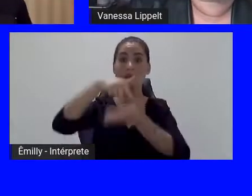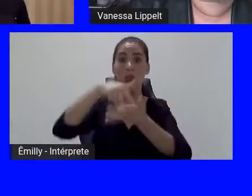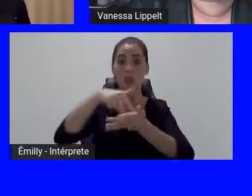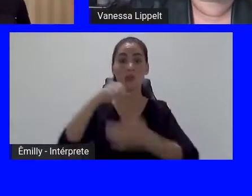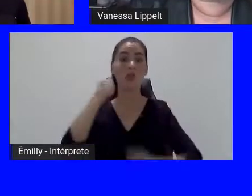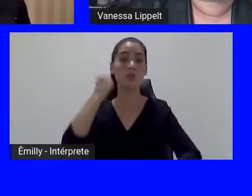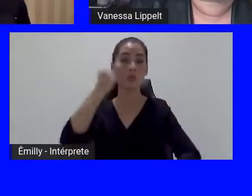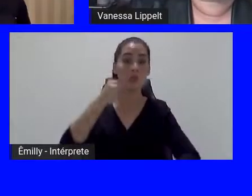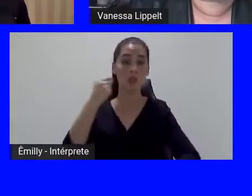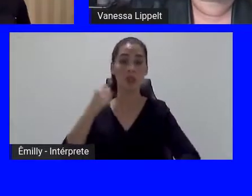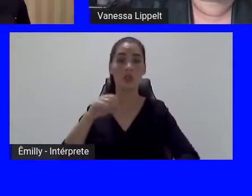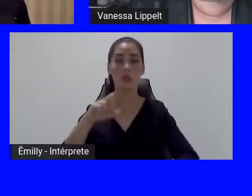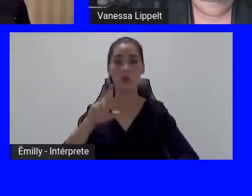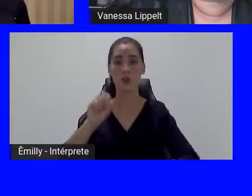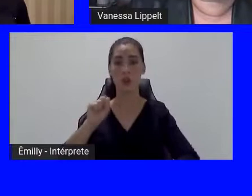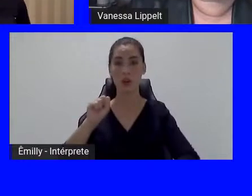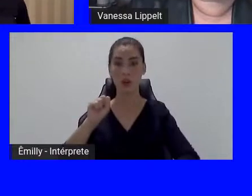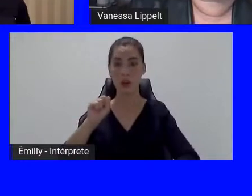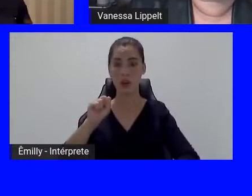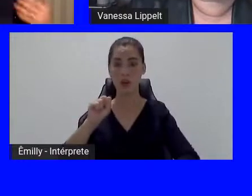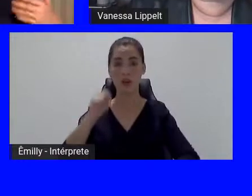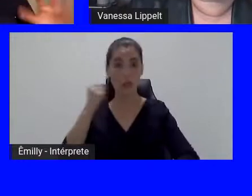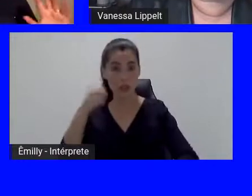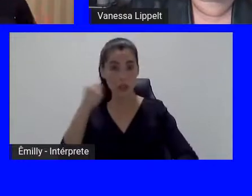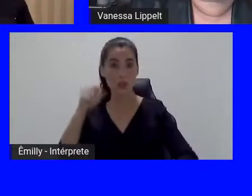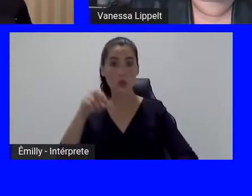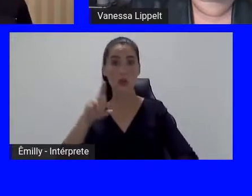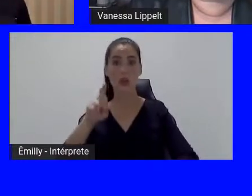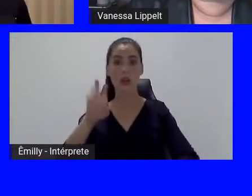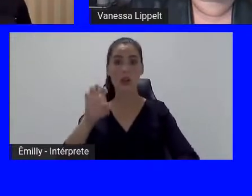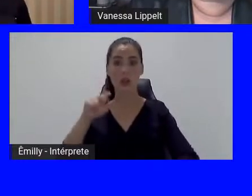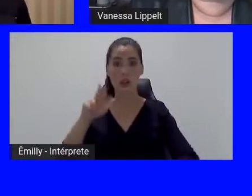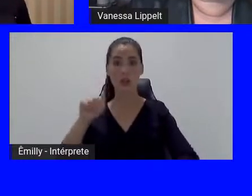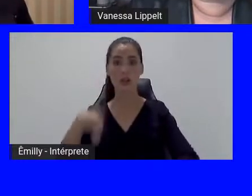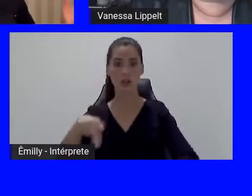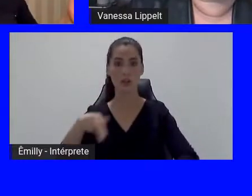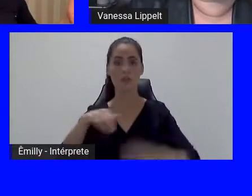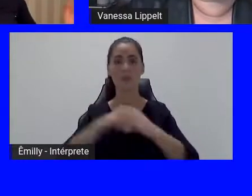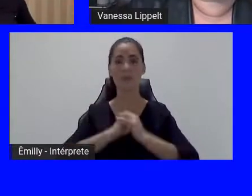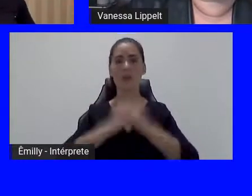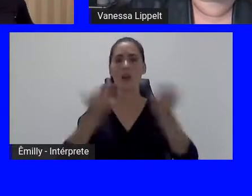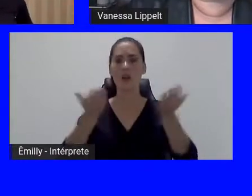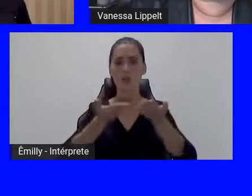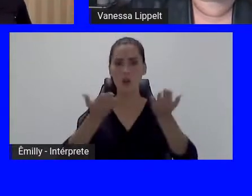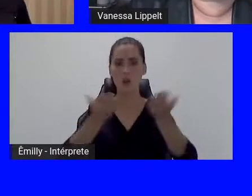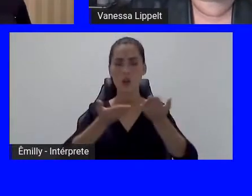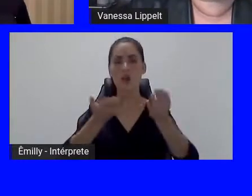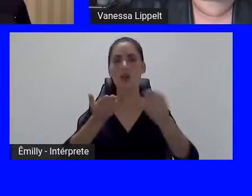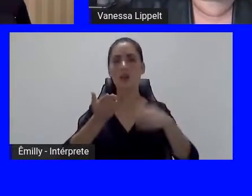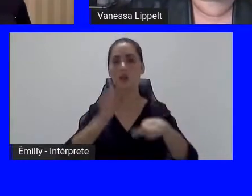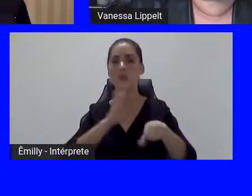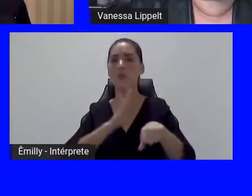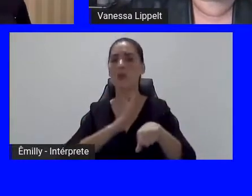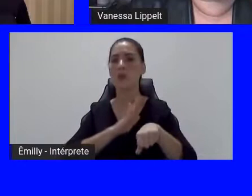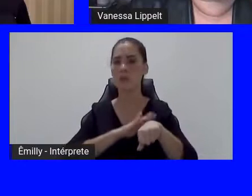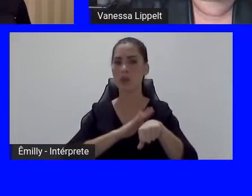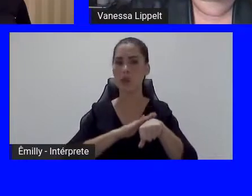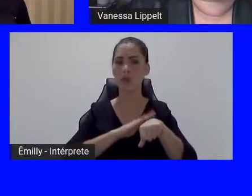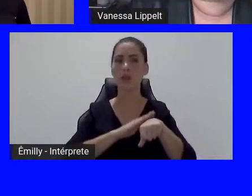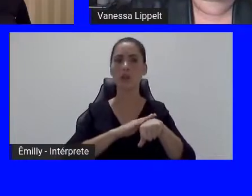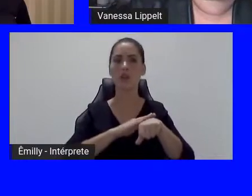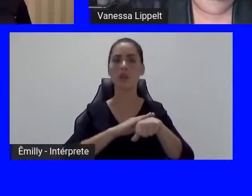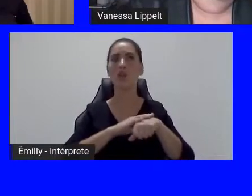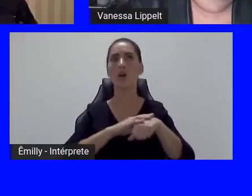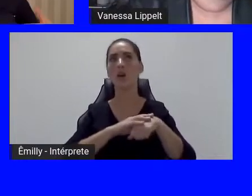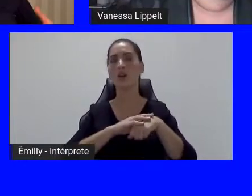mas é um posicionamento quase isolado. Agora é hora de colocar o time na rua. Nós não sabemos nem quem será o nome do Centro Democrático para a gente